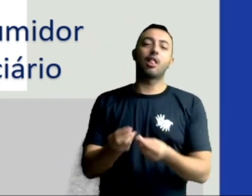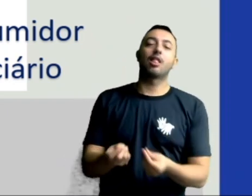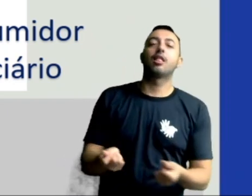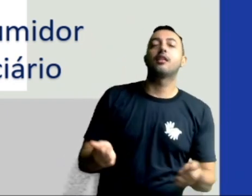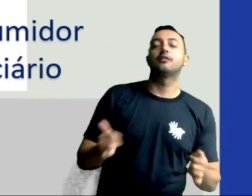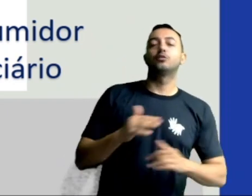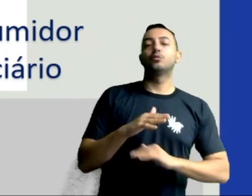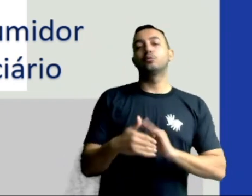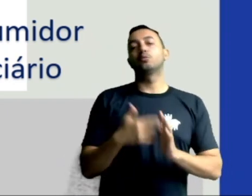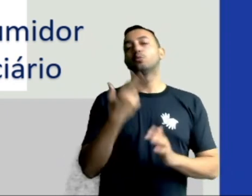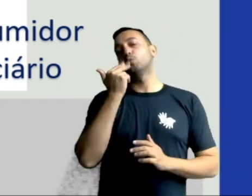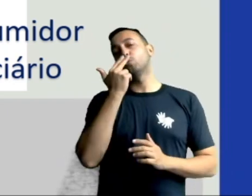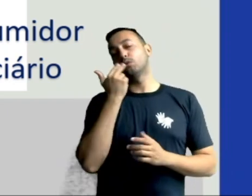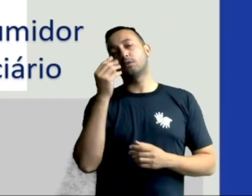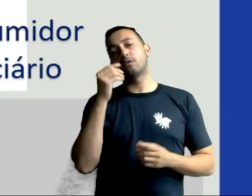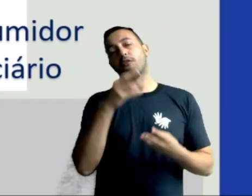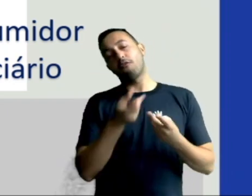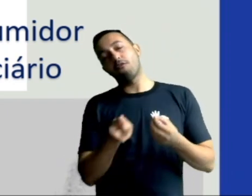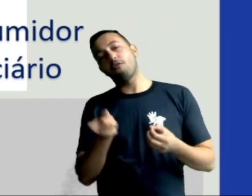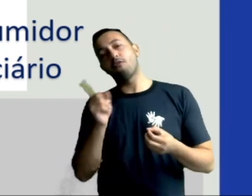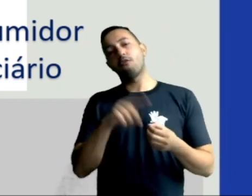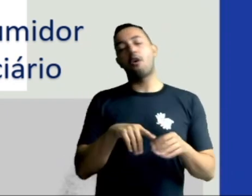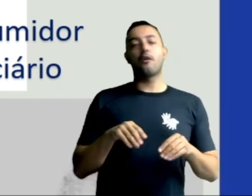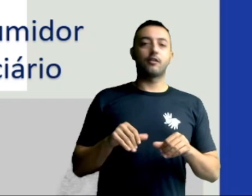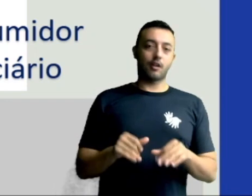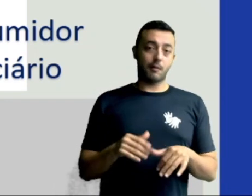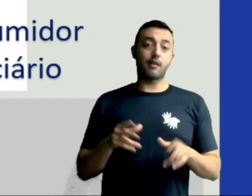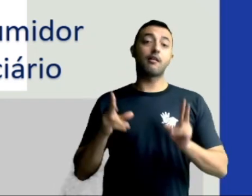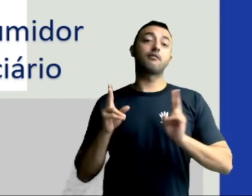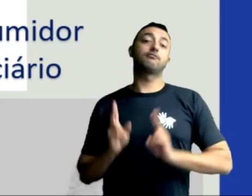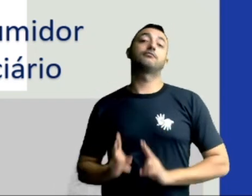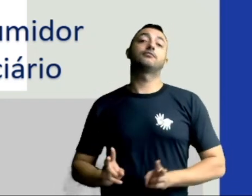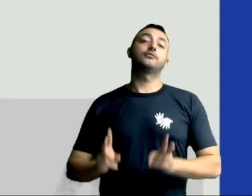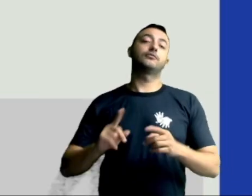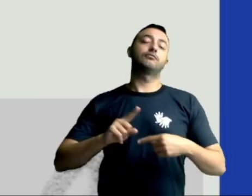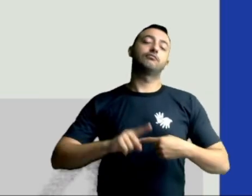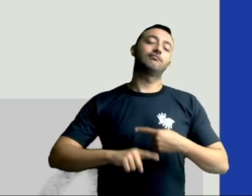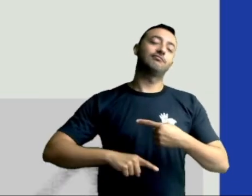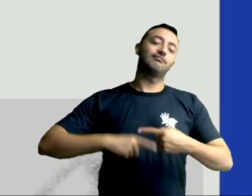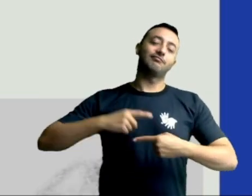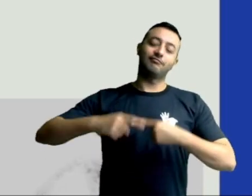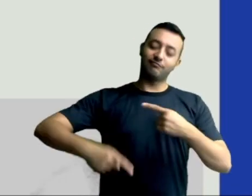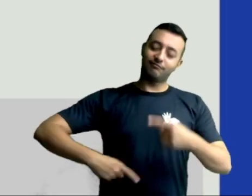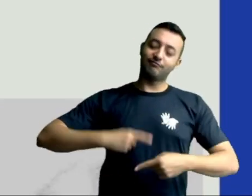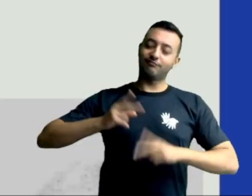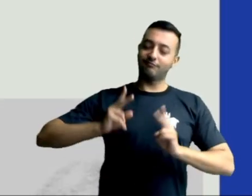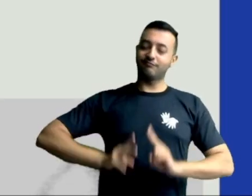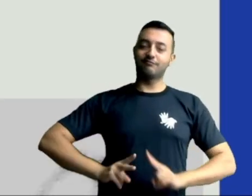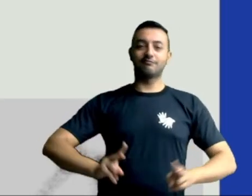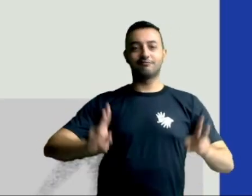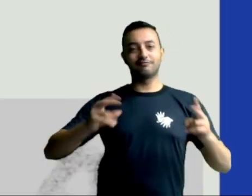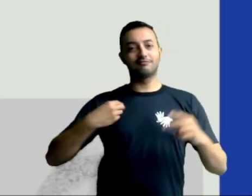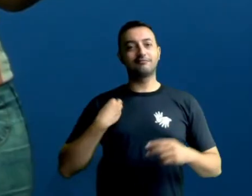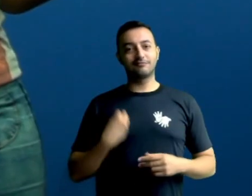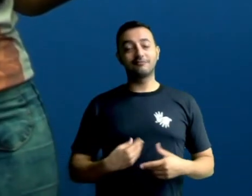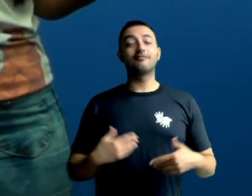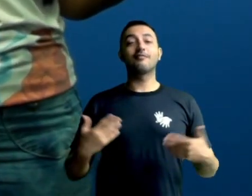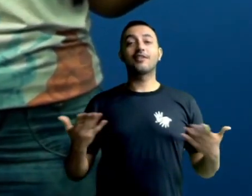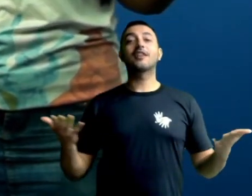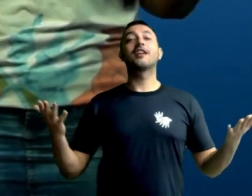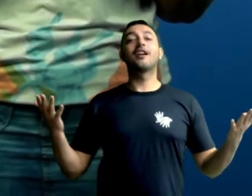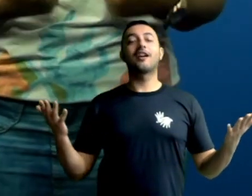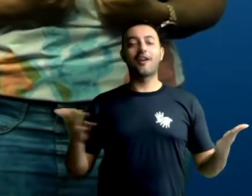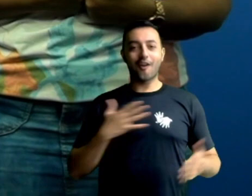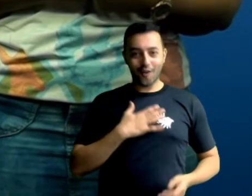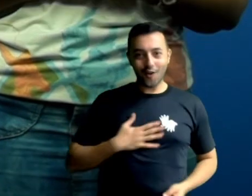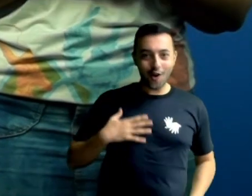nutrientes todos ali que estavam voltam para a terra e aí se mantém o ciclo da vida. E aí,